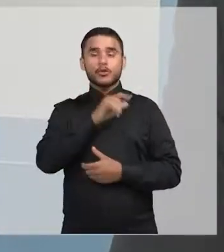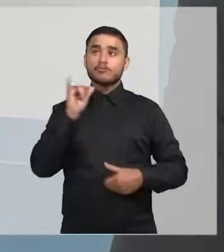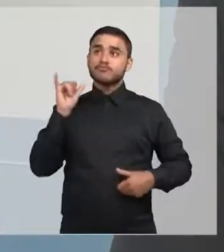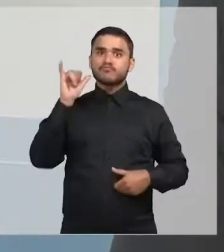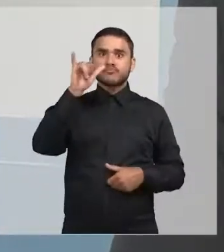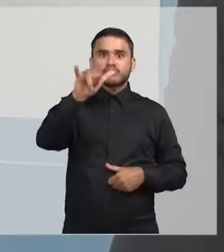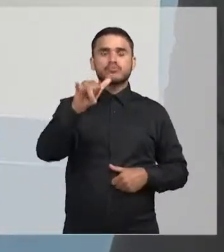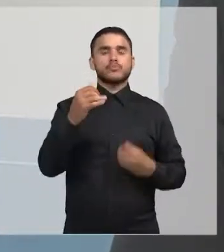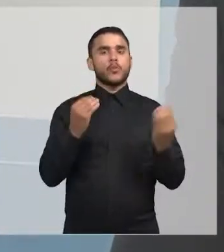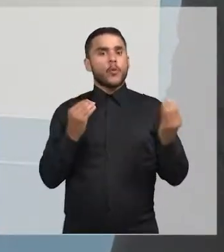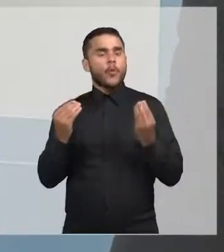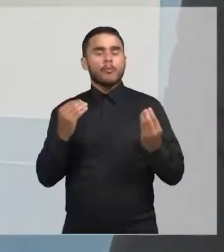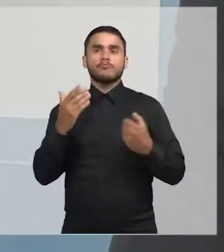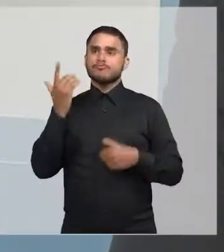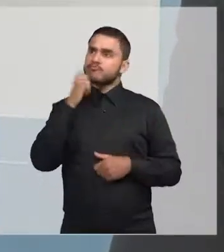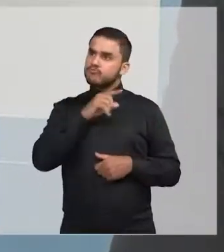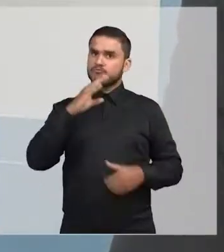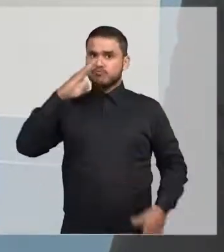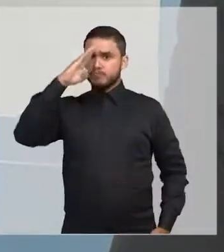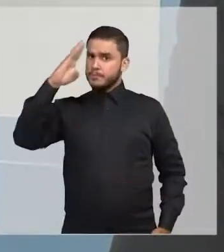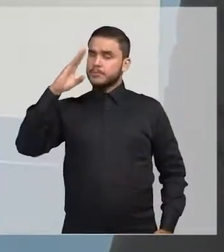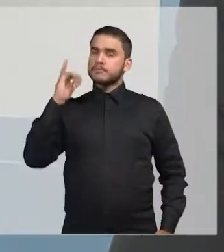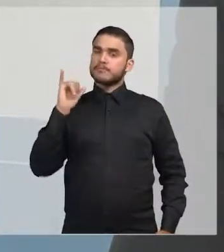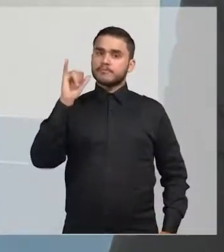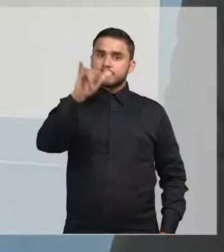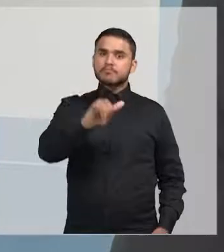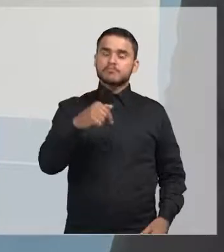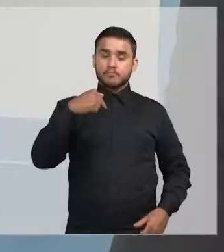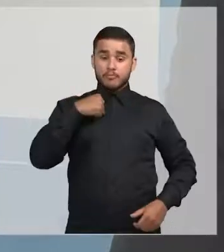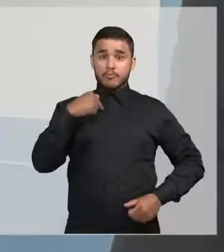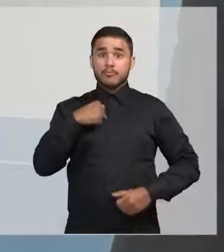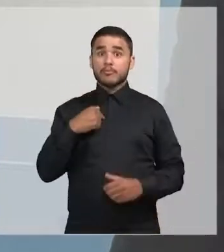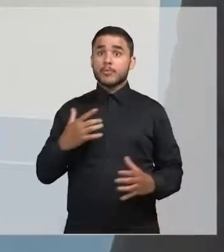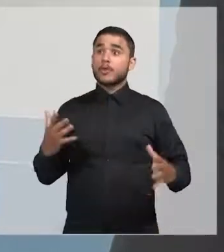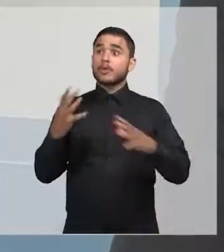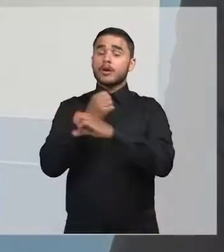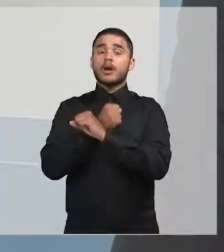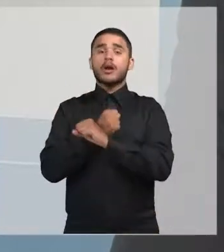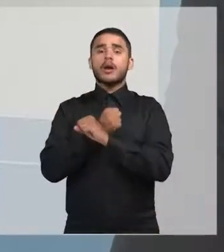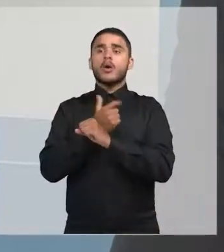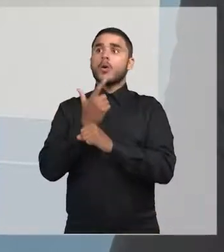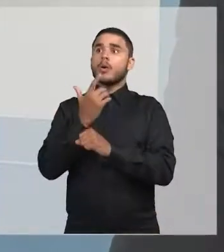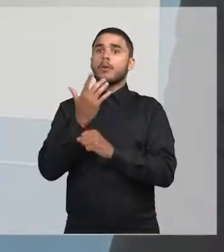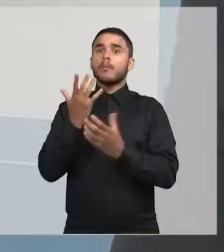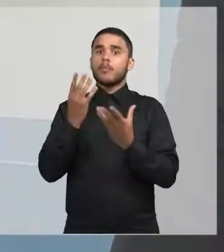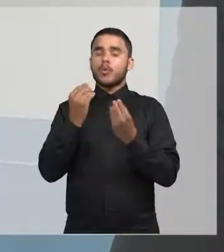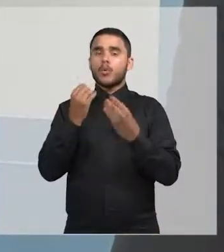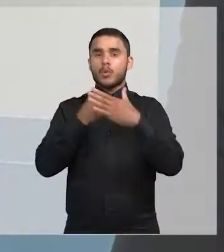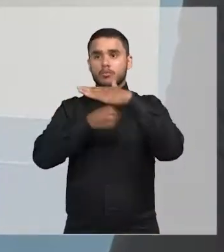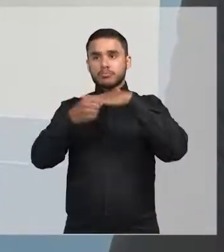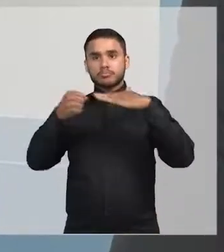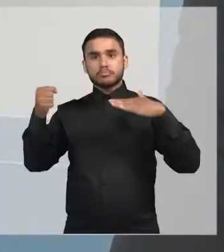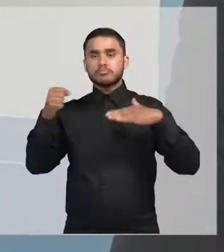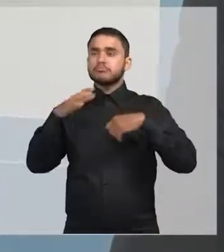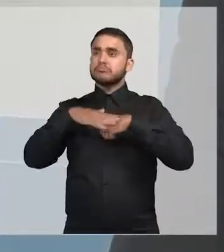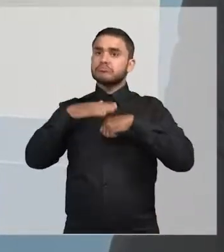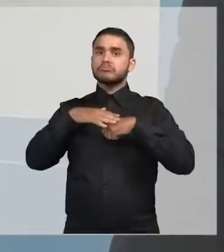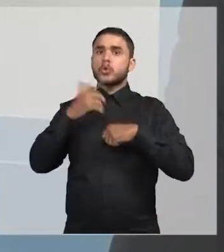só passa gente fera, inclusive, a nosso orgulho, a metade da classe do ITA é de cearense, né? Eu tenho até um sobrinho